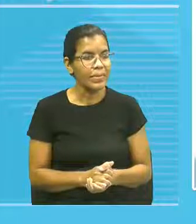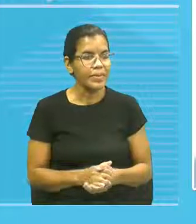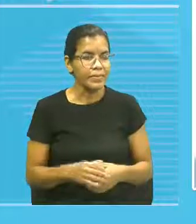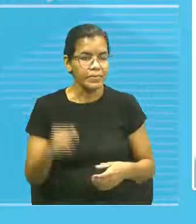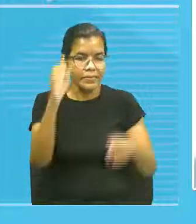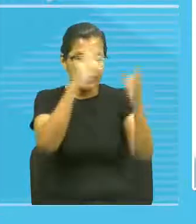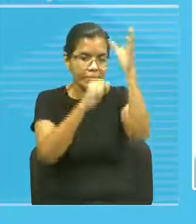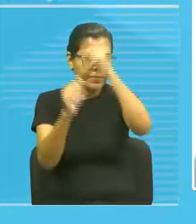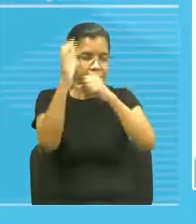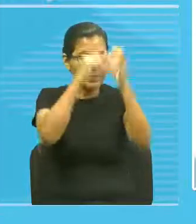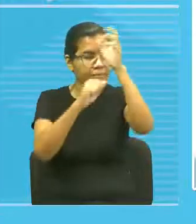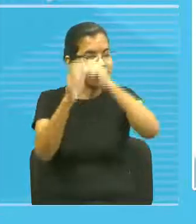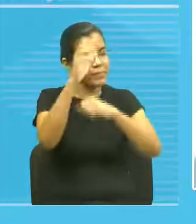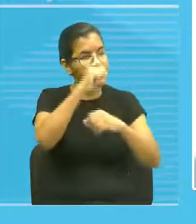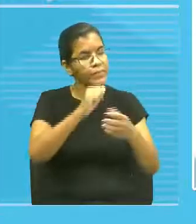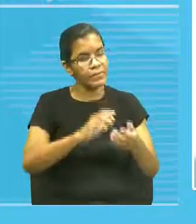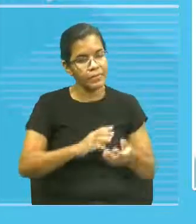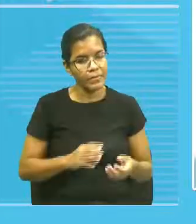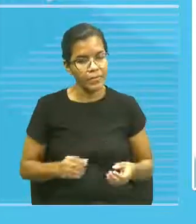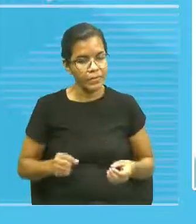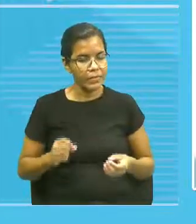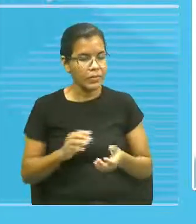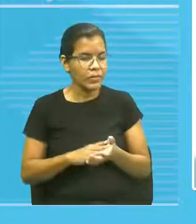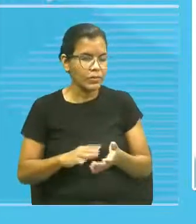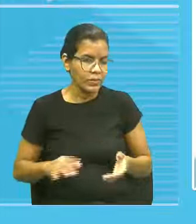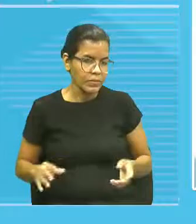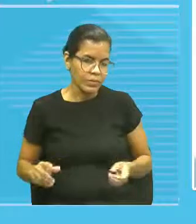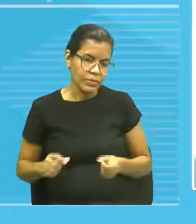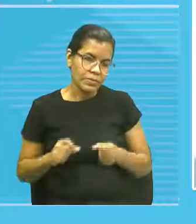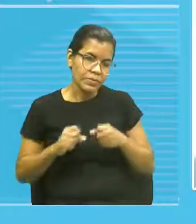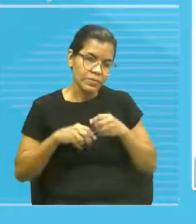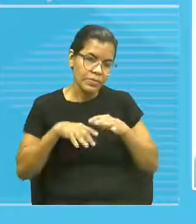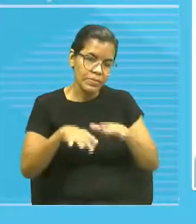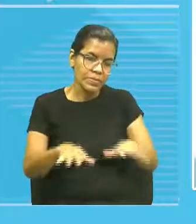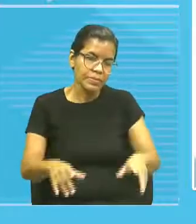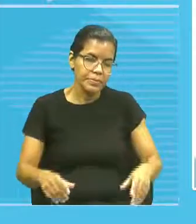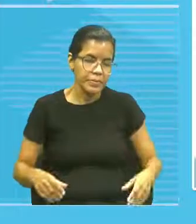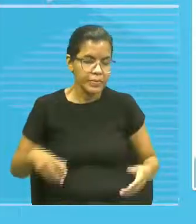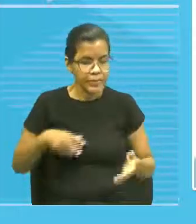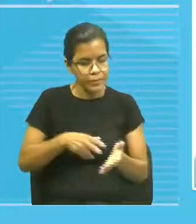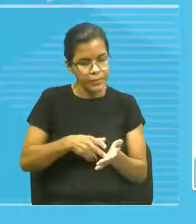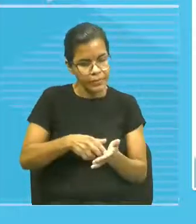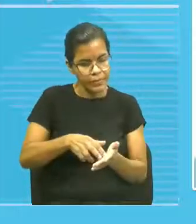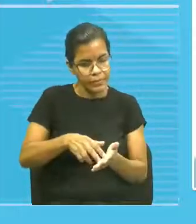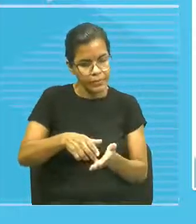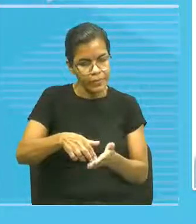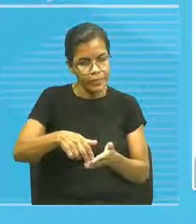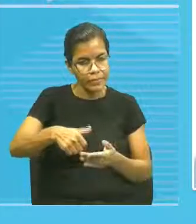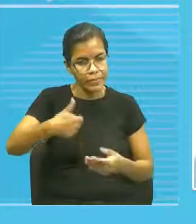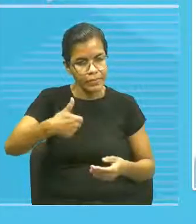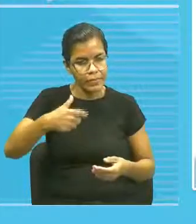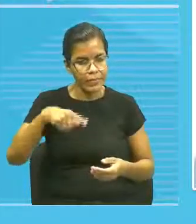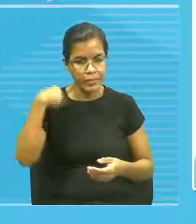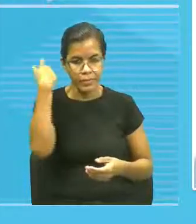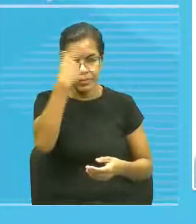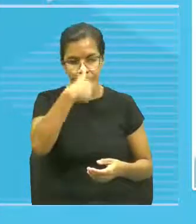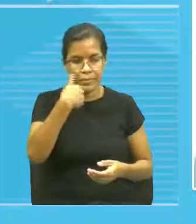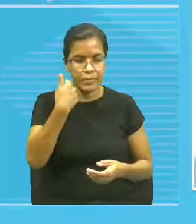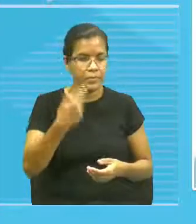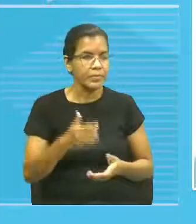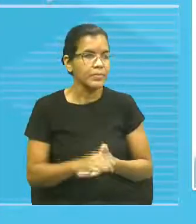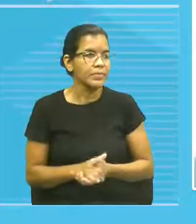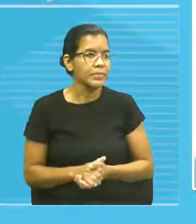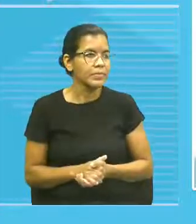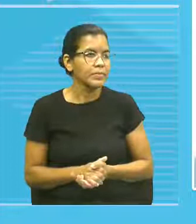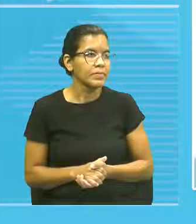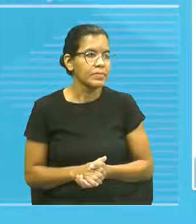aprender o seguinte: quanto mais ou menos que a gente gasta fazendo uma caminhadinha de 1 hora. Minha gente, é caminhada, não é